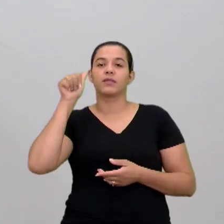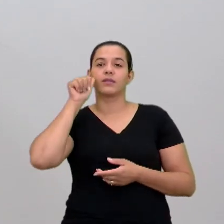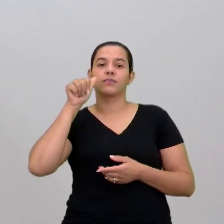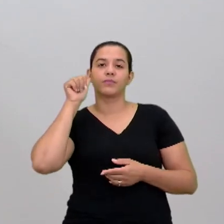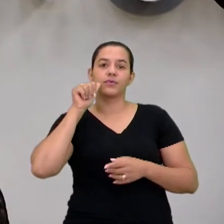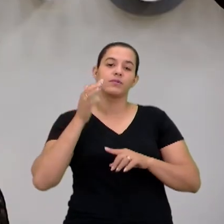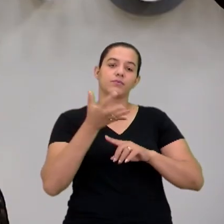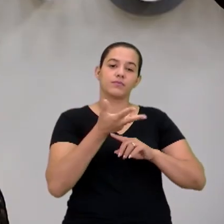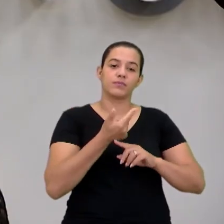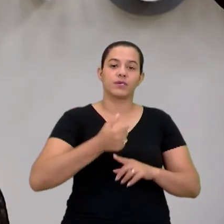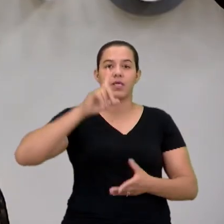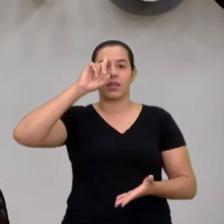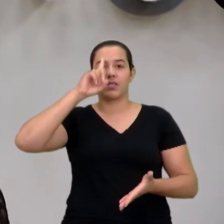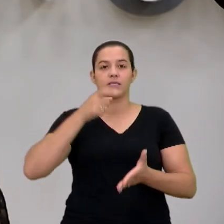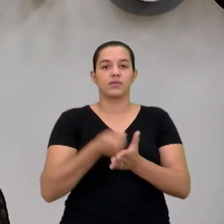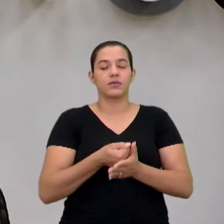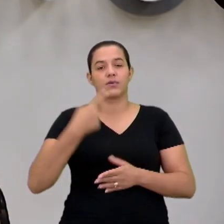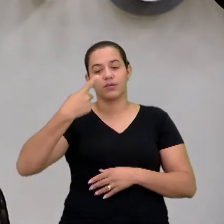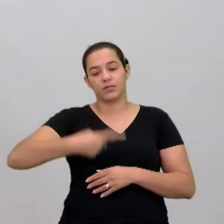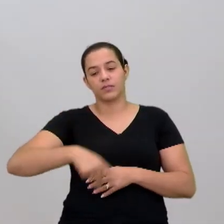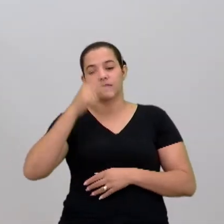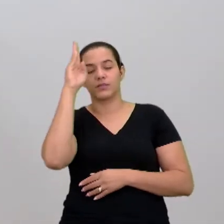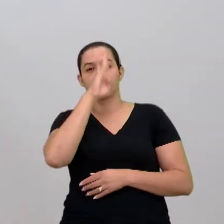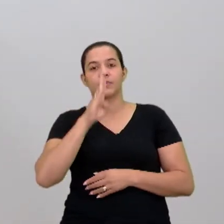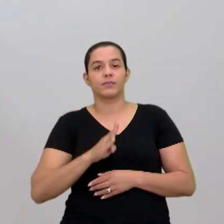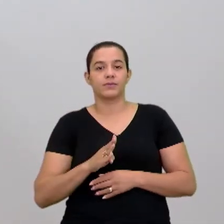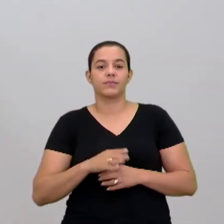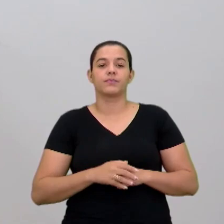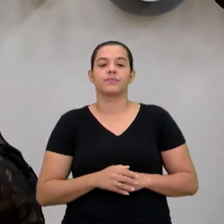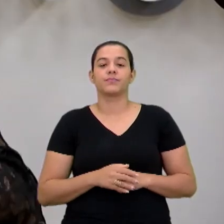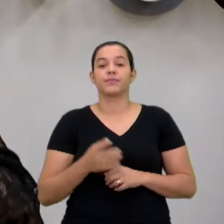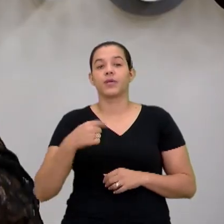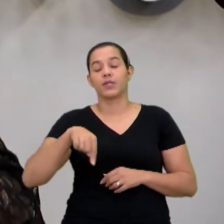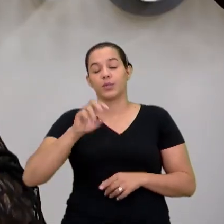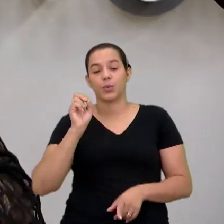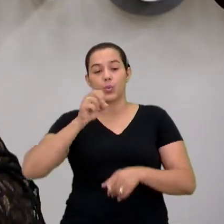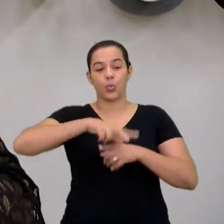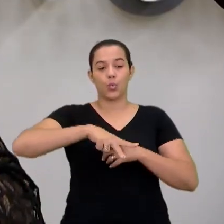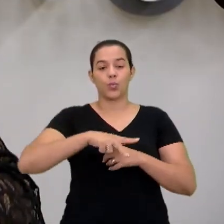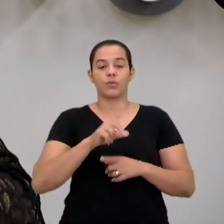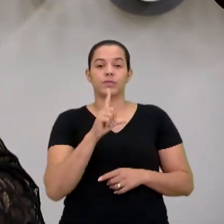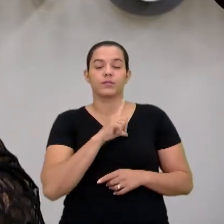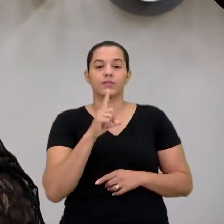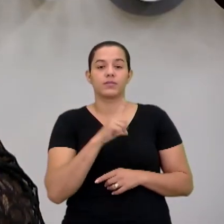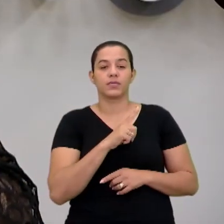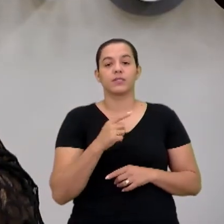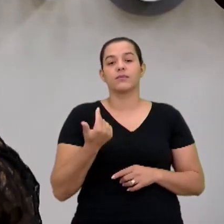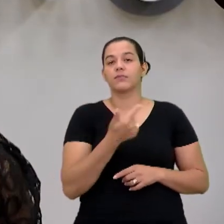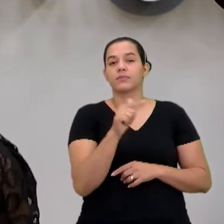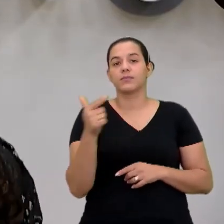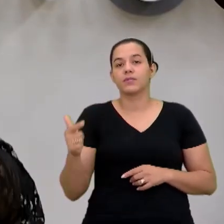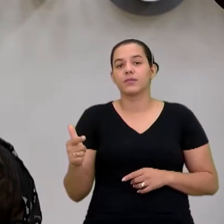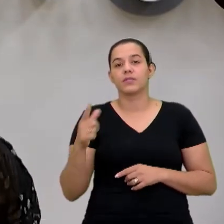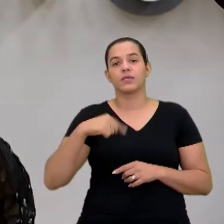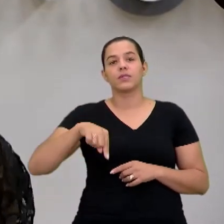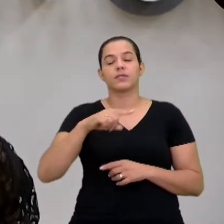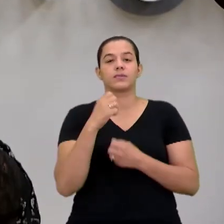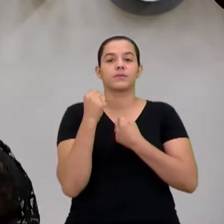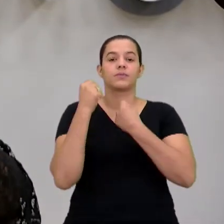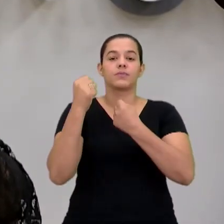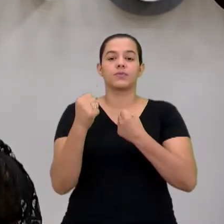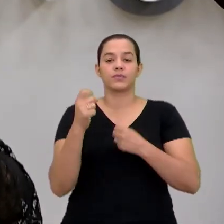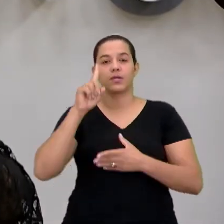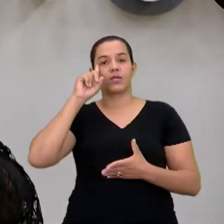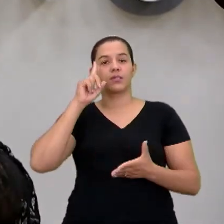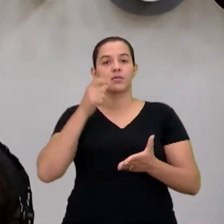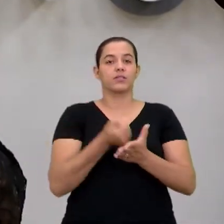espaços de decisão. Sim. Principalmente aqui no Brasil, que a gente viu, né? Ocupam, mas não tem essa função, esse poder de